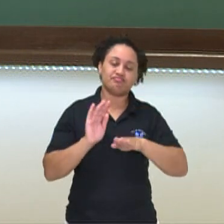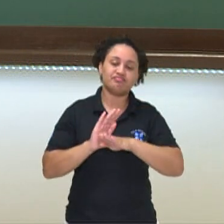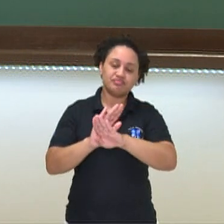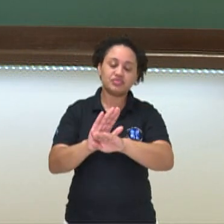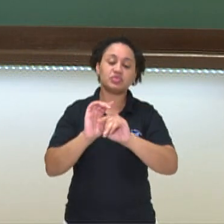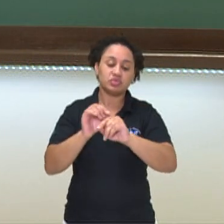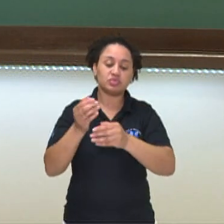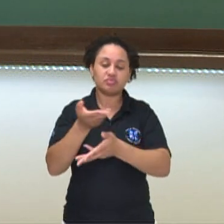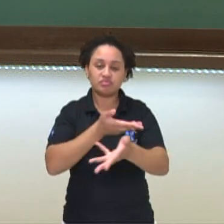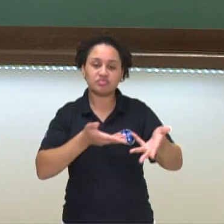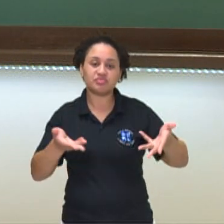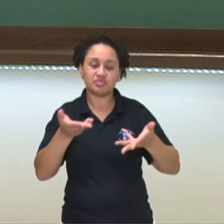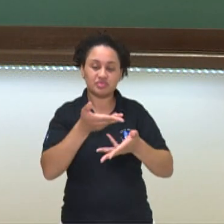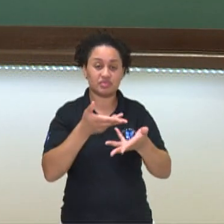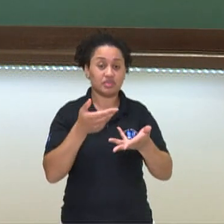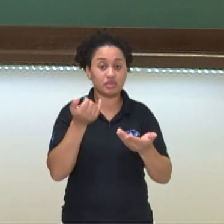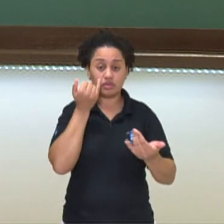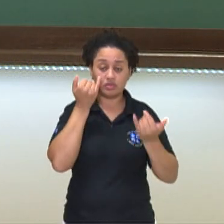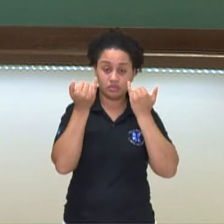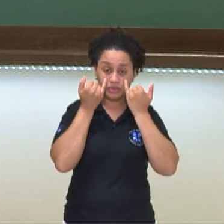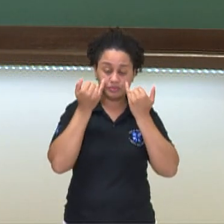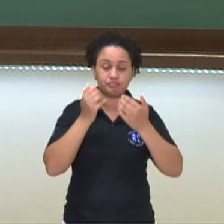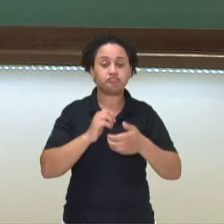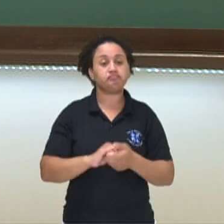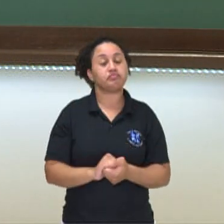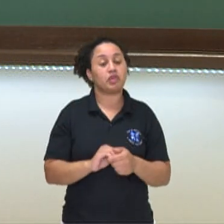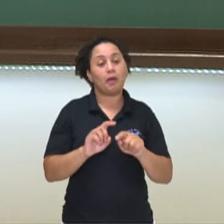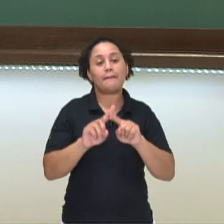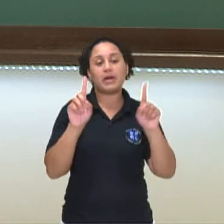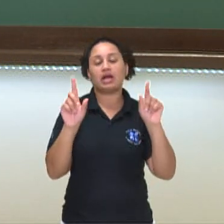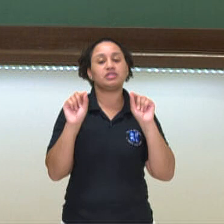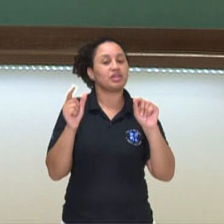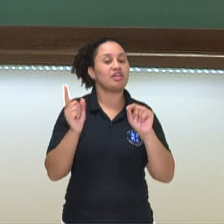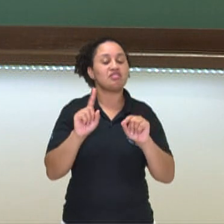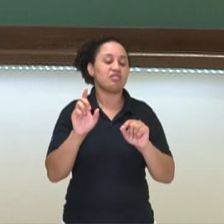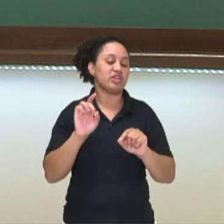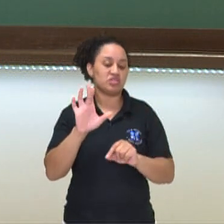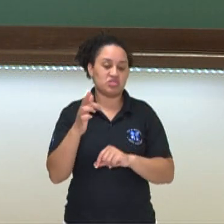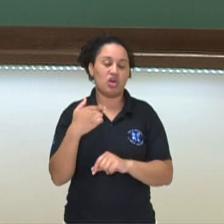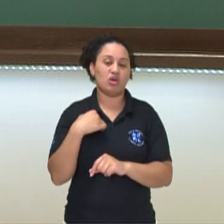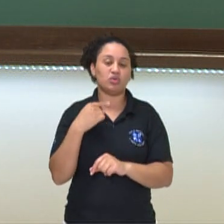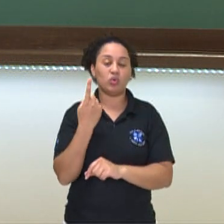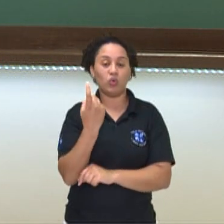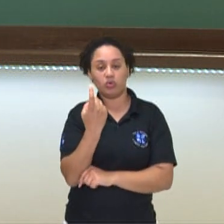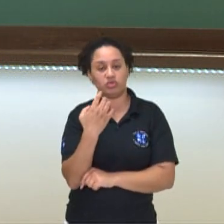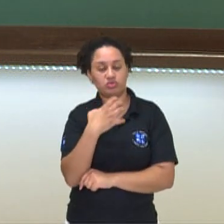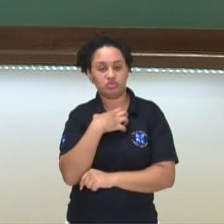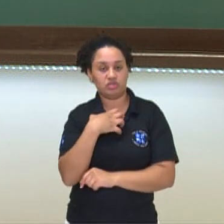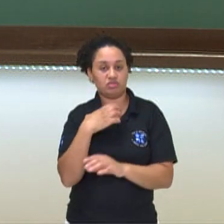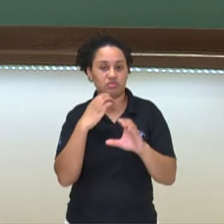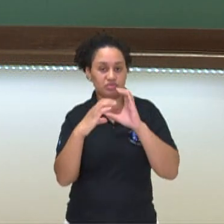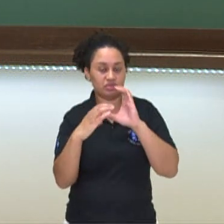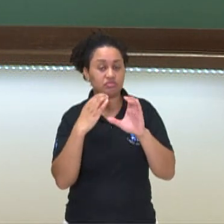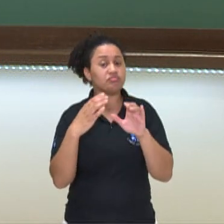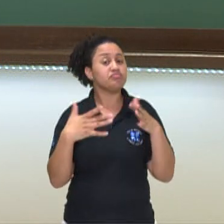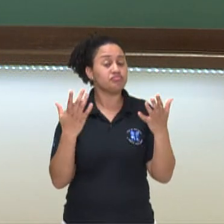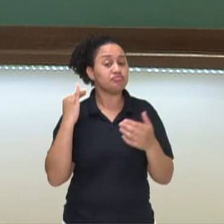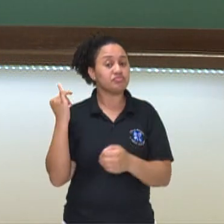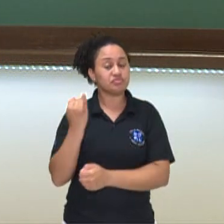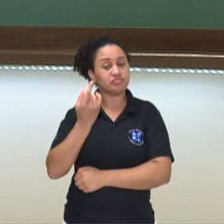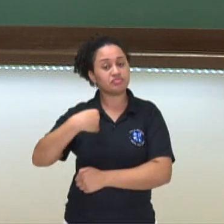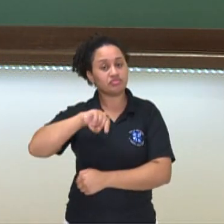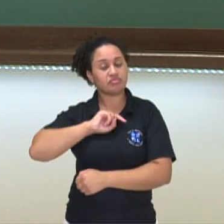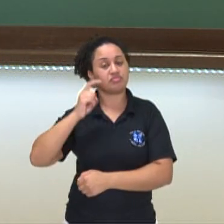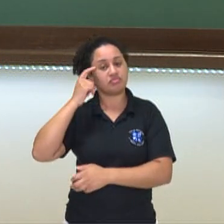favorecem a circulação efetiva da informação, porém não se trata do único meio de comunicação. Então é importante a gente pensar